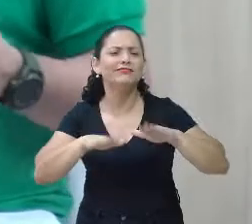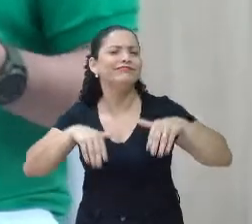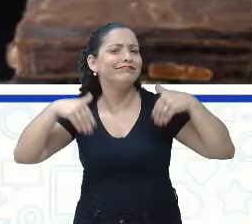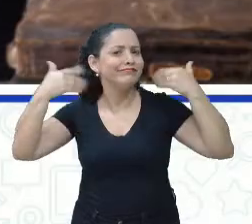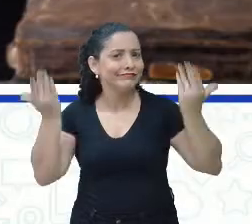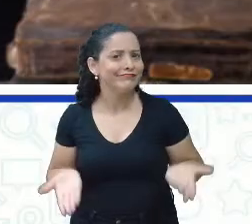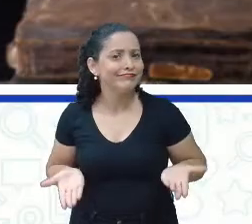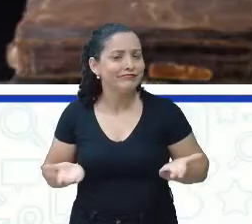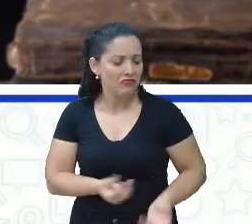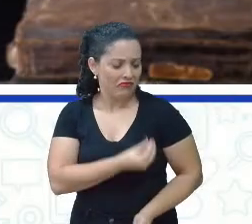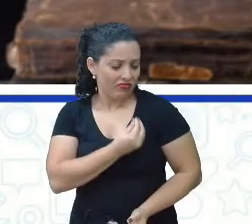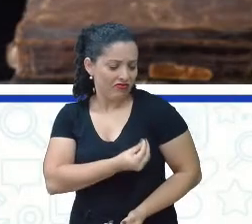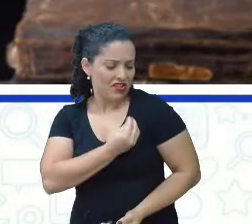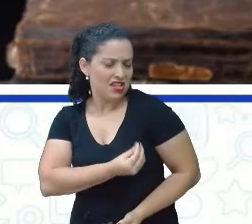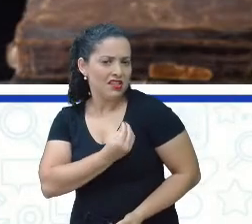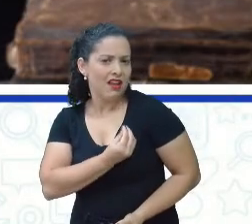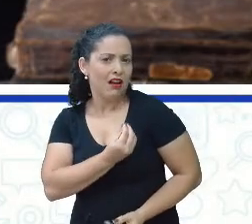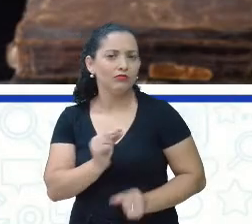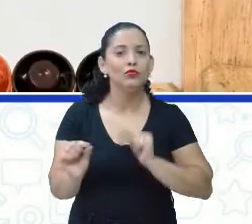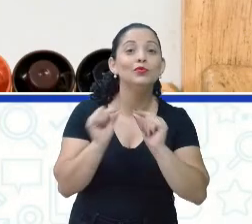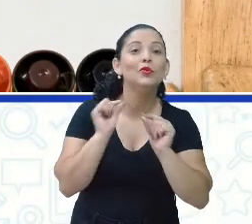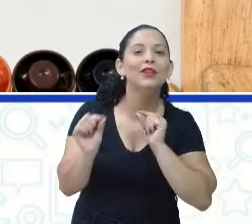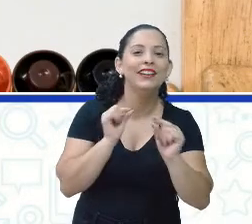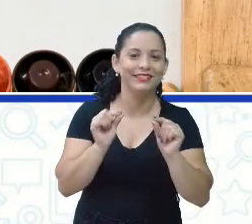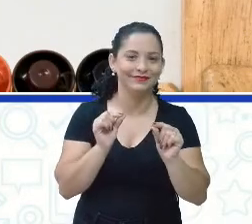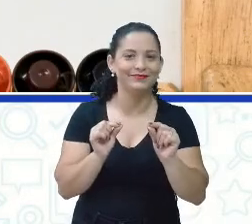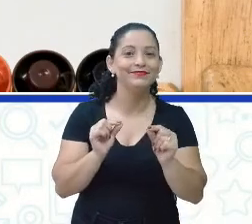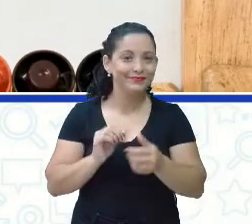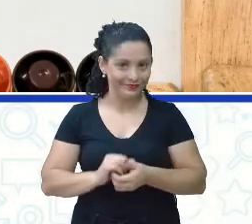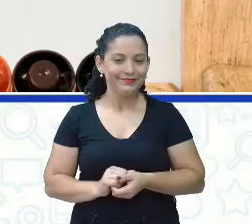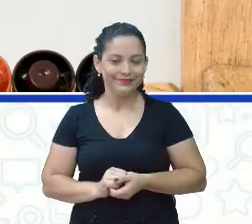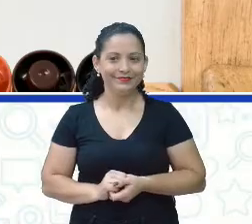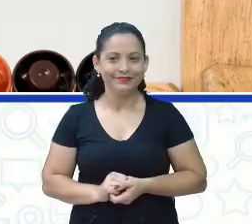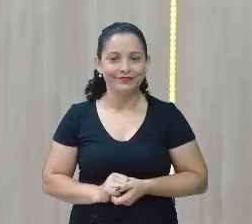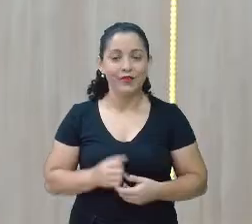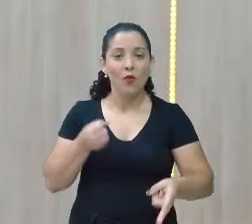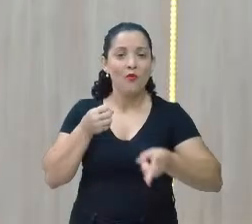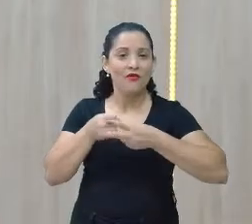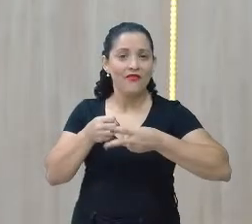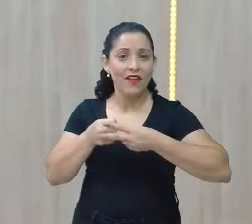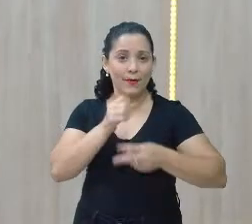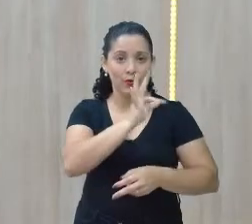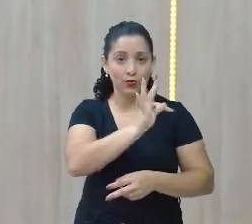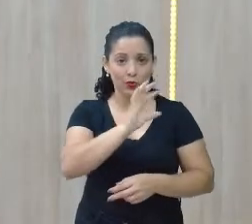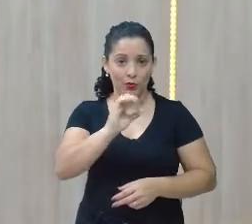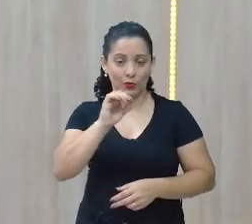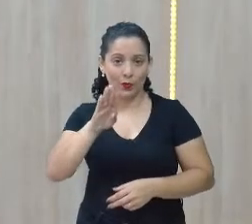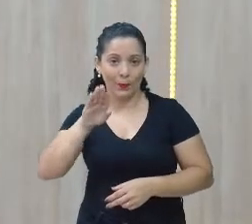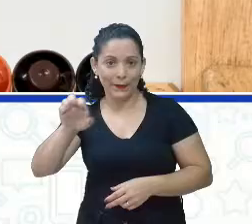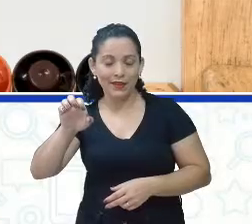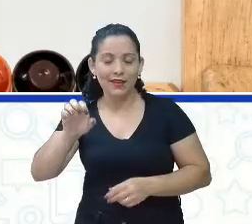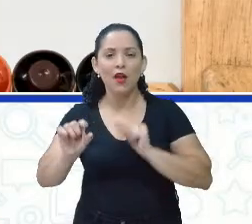know what you want to be? Isso. Então vamos lá. O verbo to be é o seguinte, gente. Nós temos os nossos